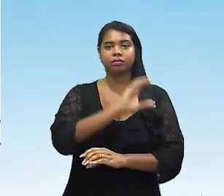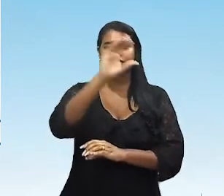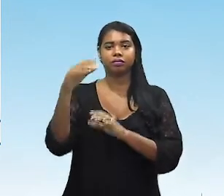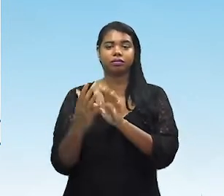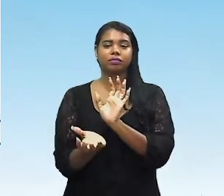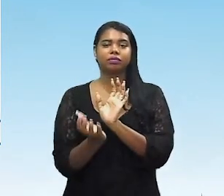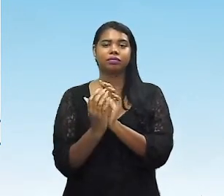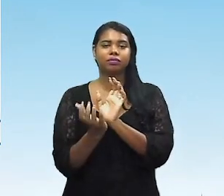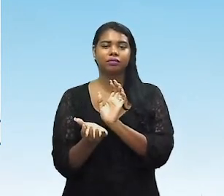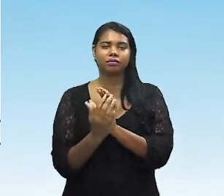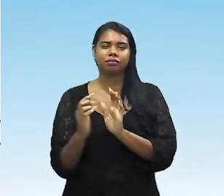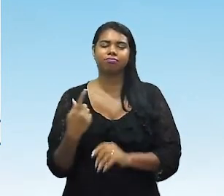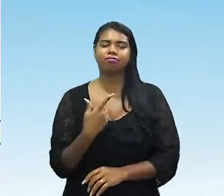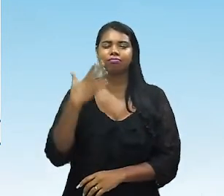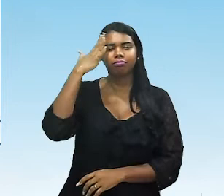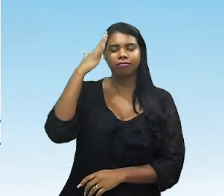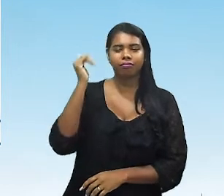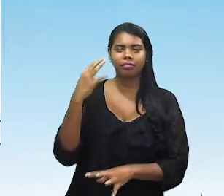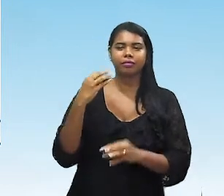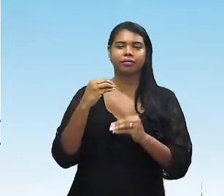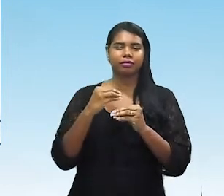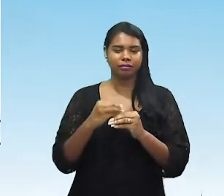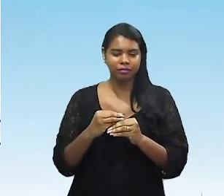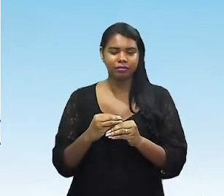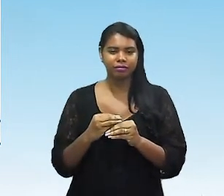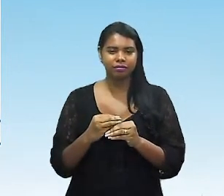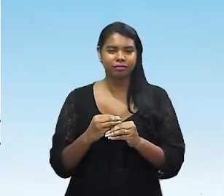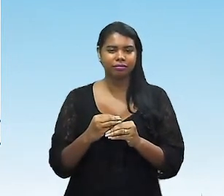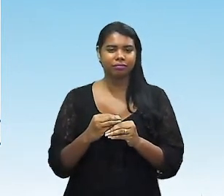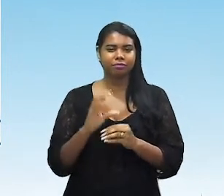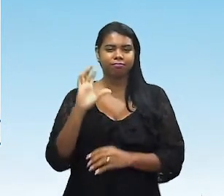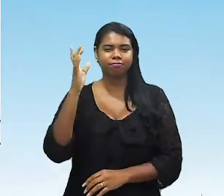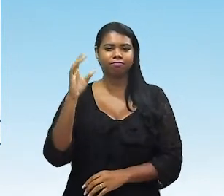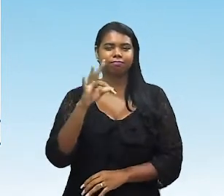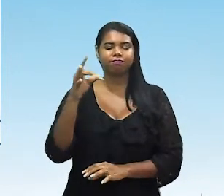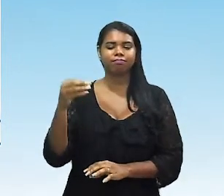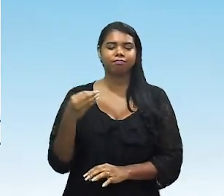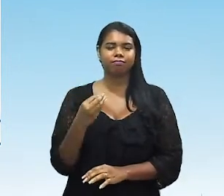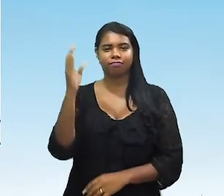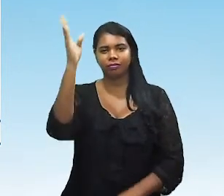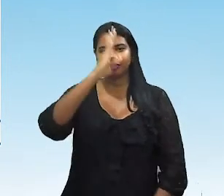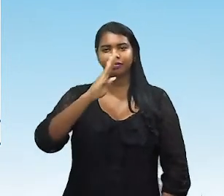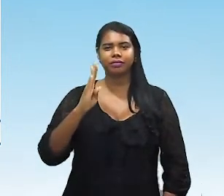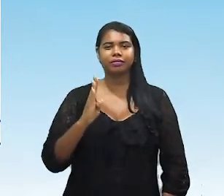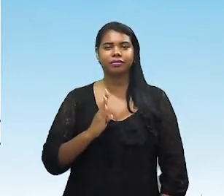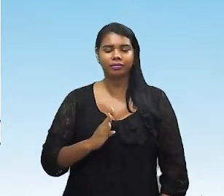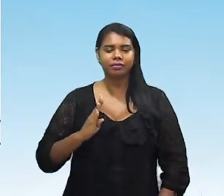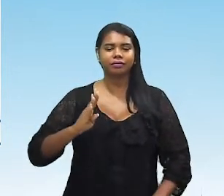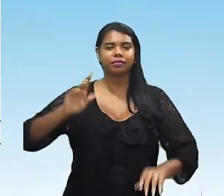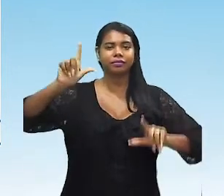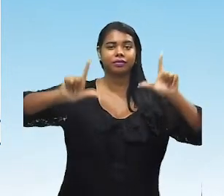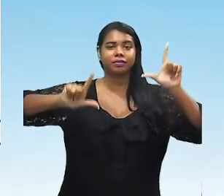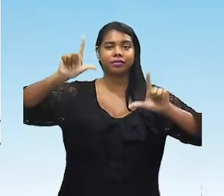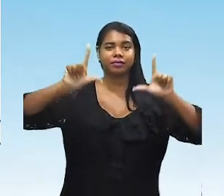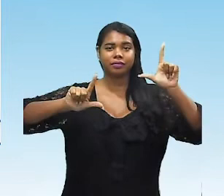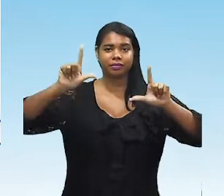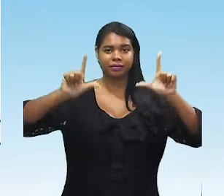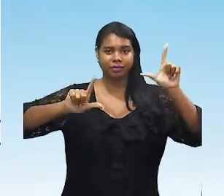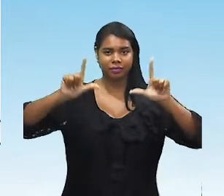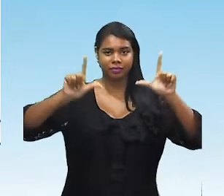e também a gente sabe que tem impacto em todo o Brasil. A gente está sendo também transmitido aí pela TV Brasil, que